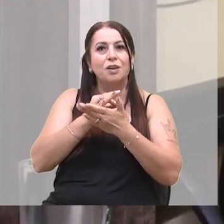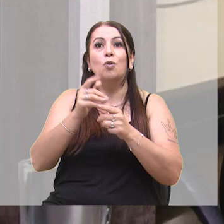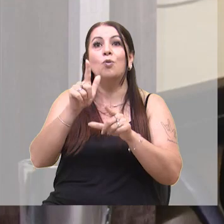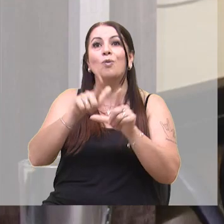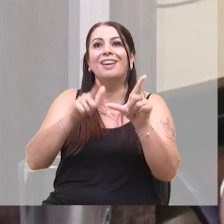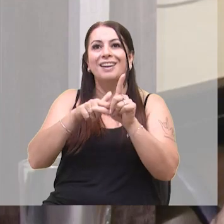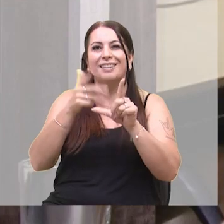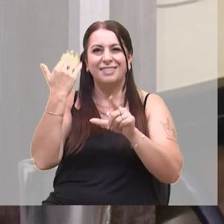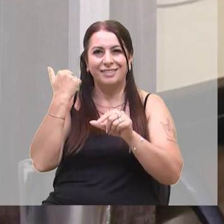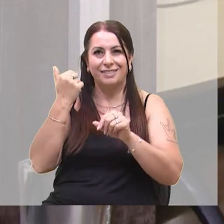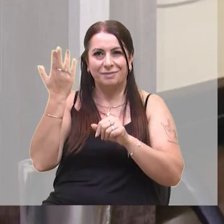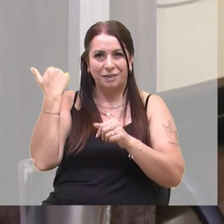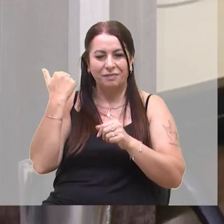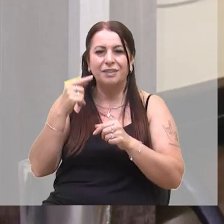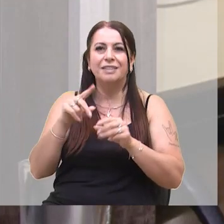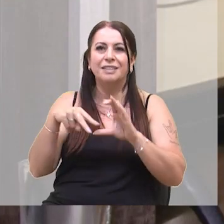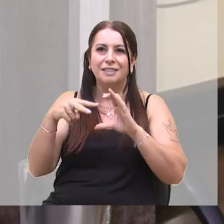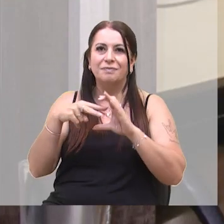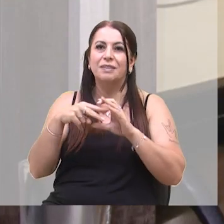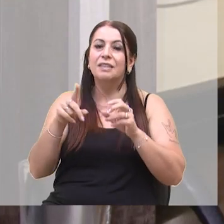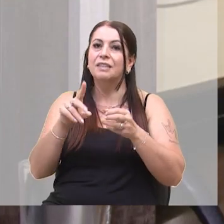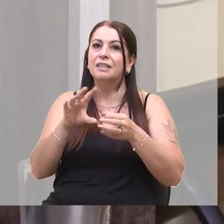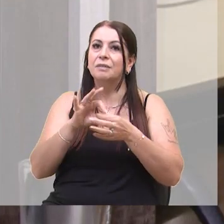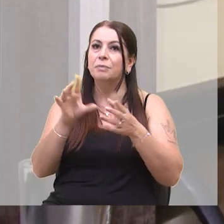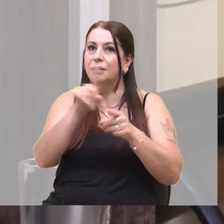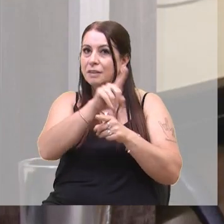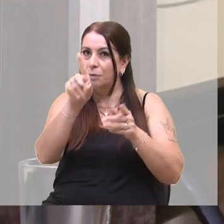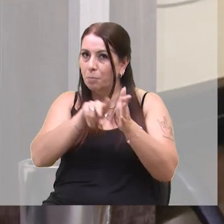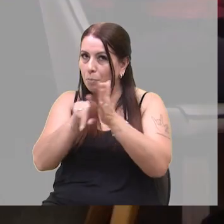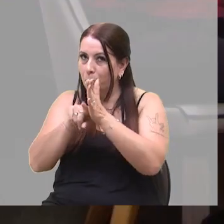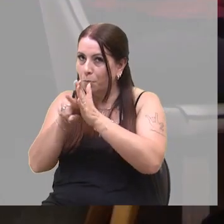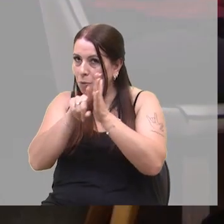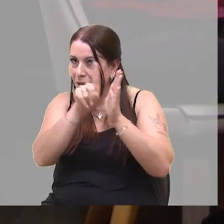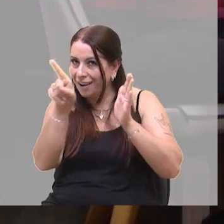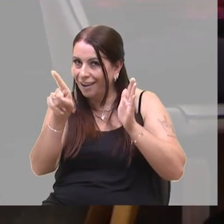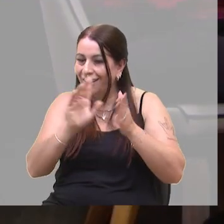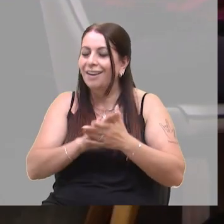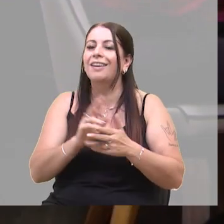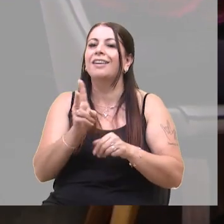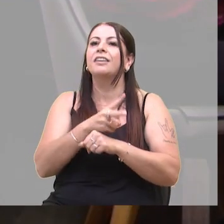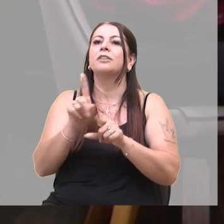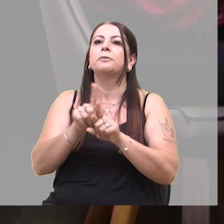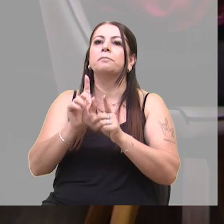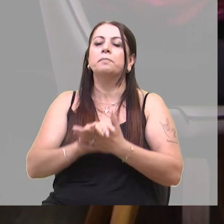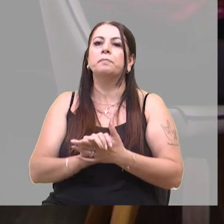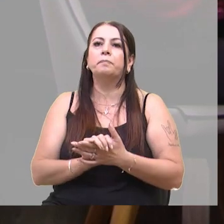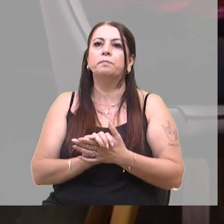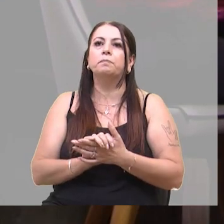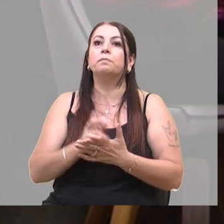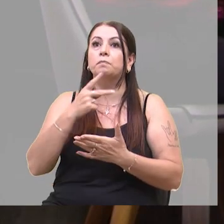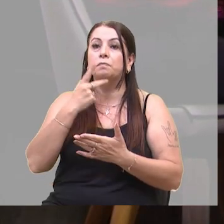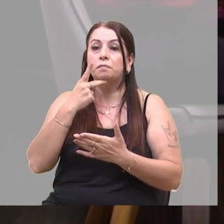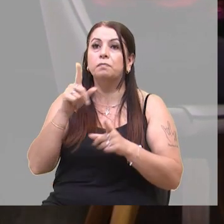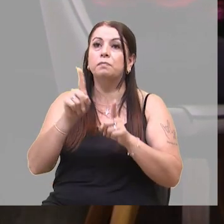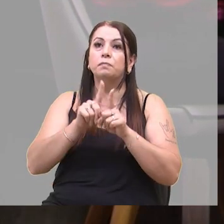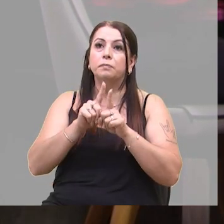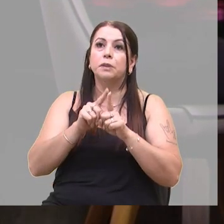Café com Letras, que é um programa de literatura da TV Câmara. E que está disponível, que você pode buscar depois. pode